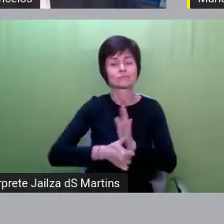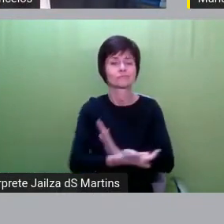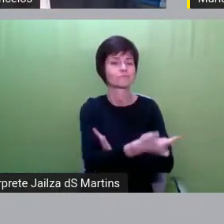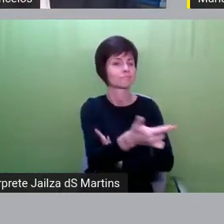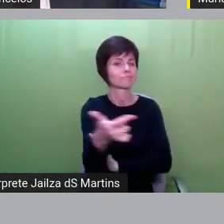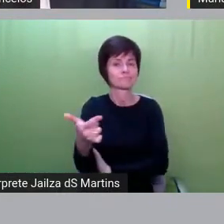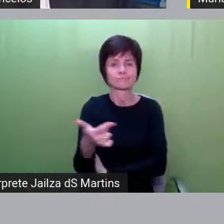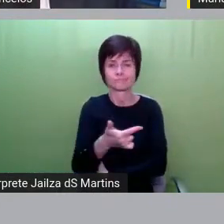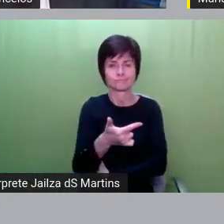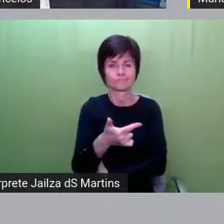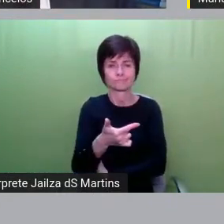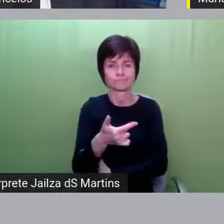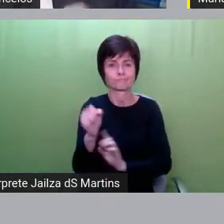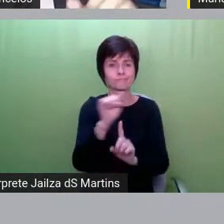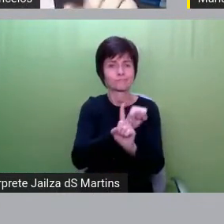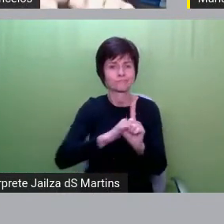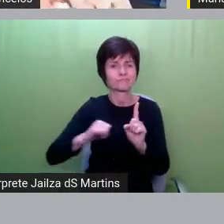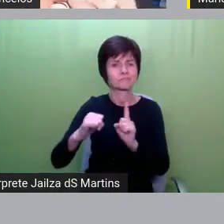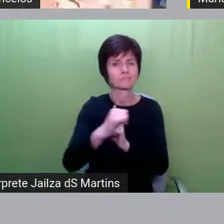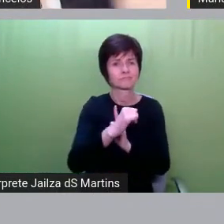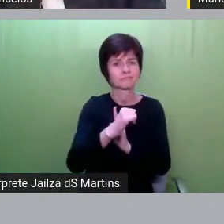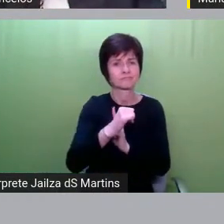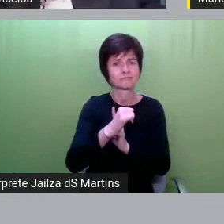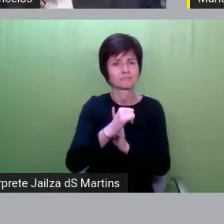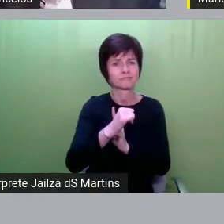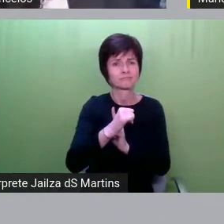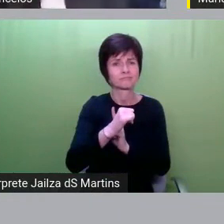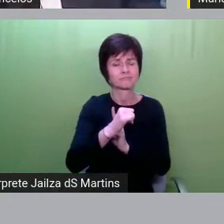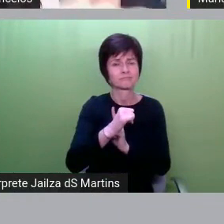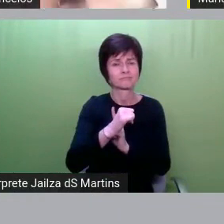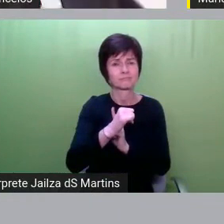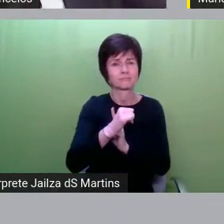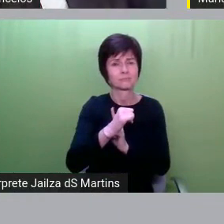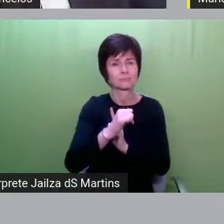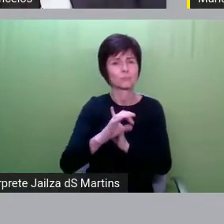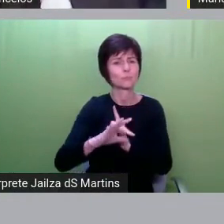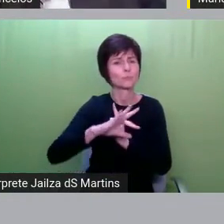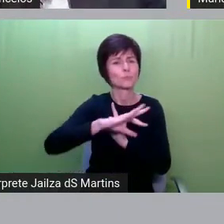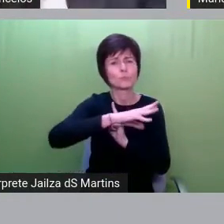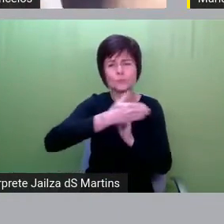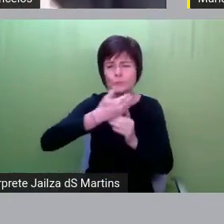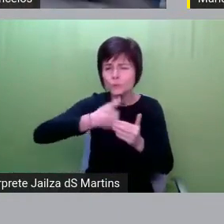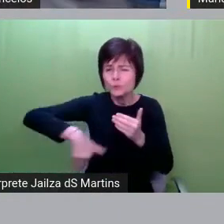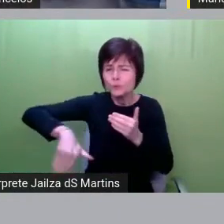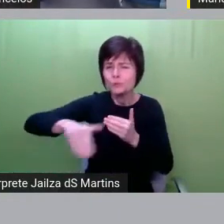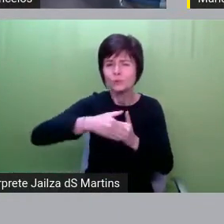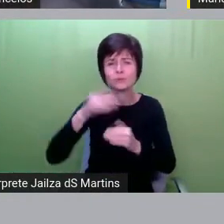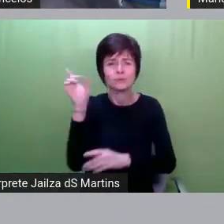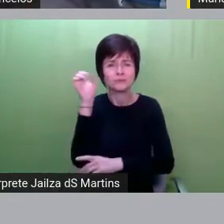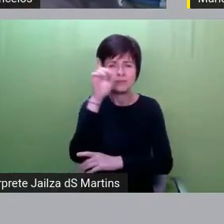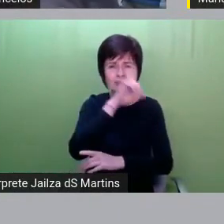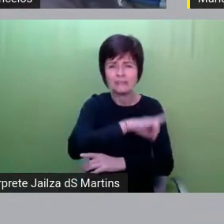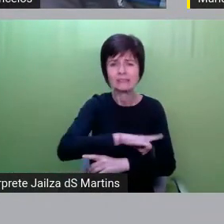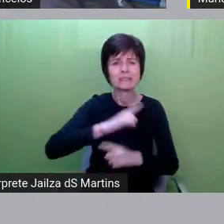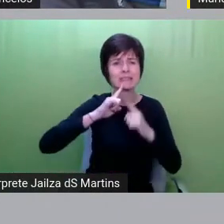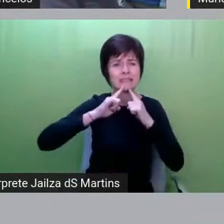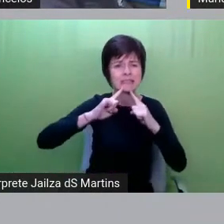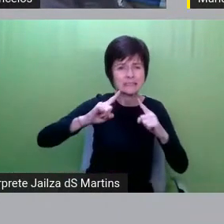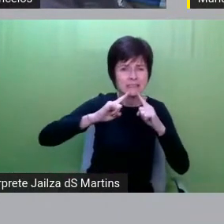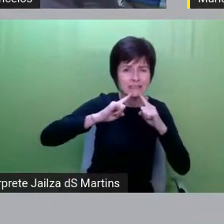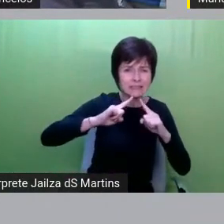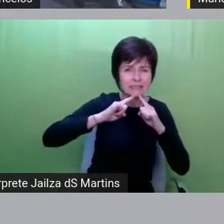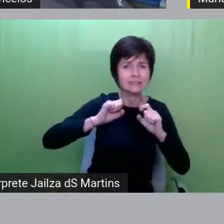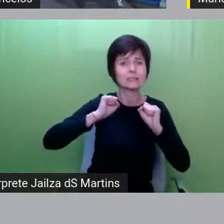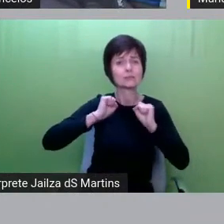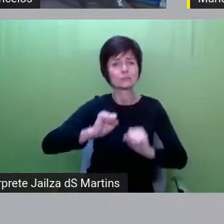Agentes sociais, com todas as dificuldades, com todas as críticas que